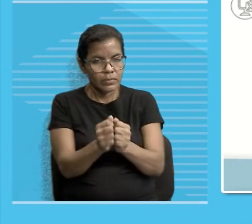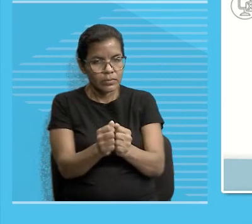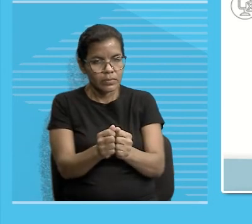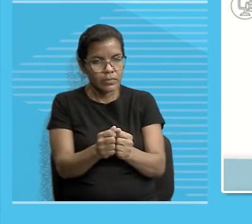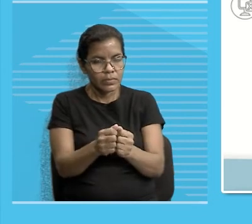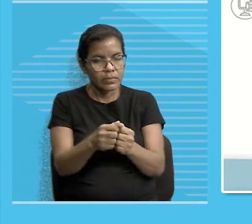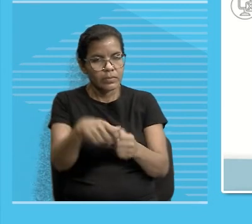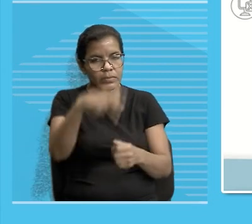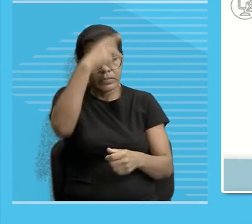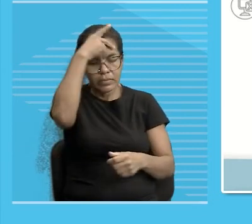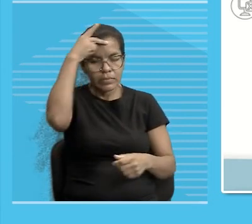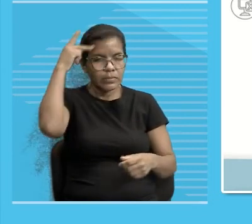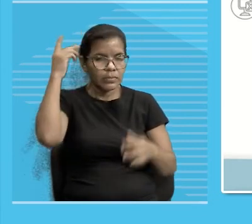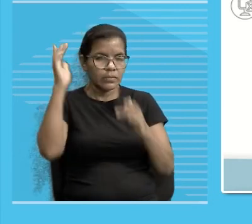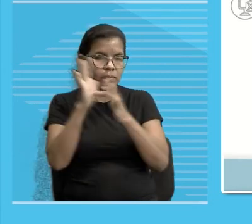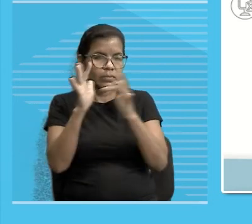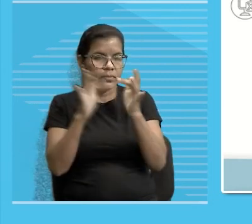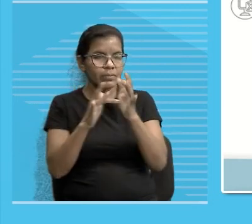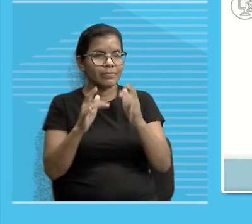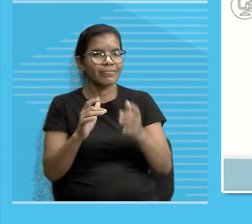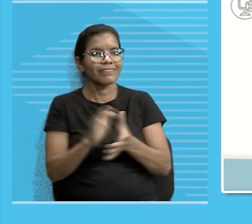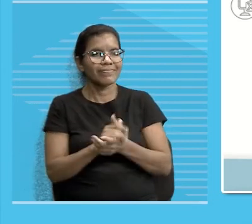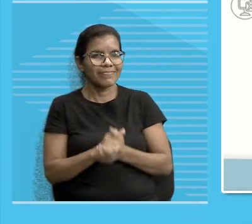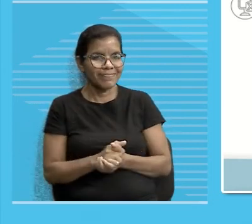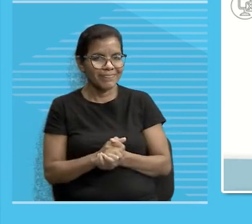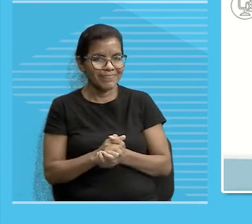Jesus. Rapaz, esse Jesus parece o Raimundo.